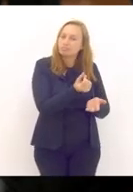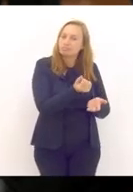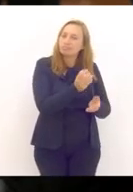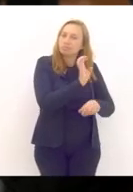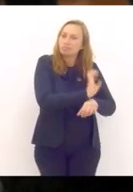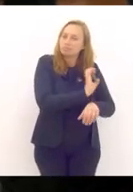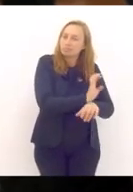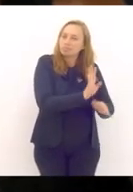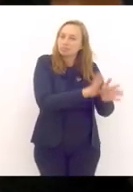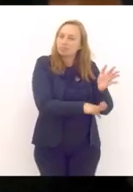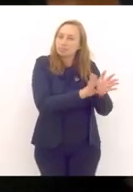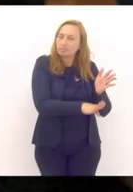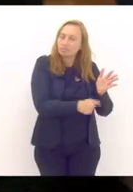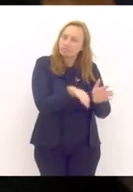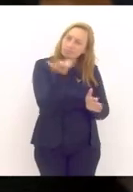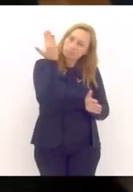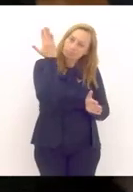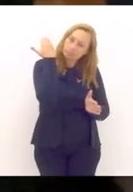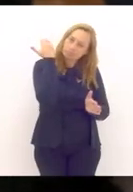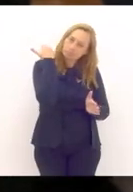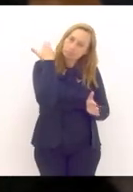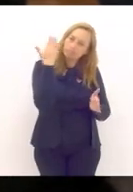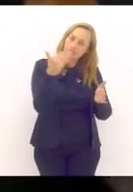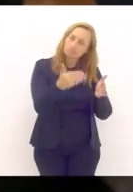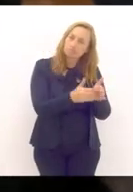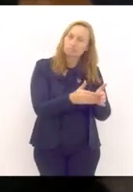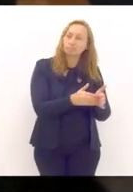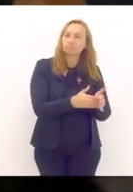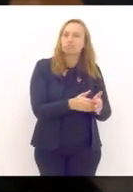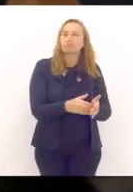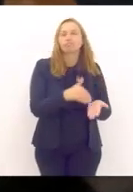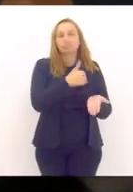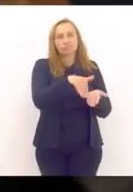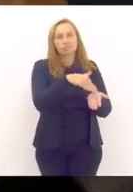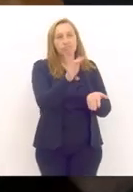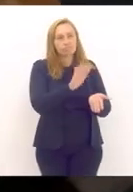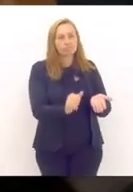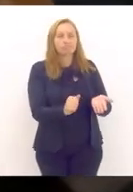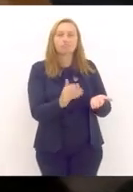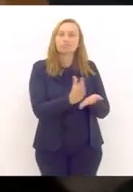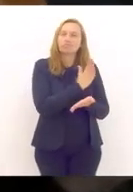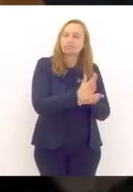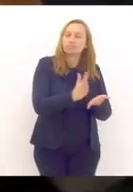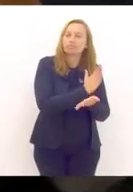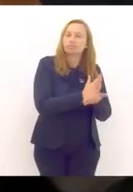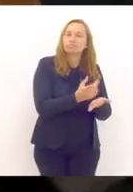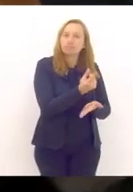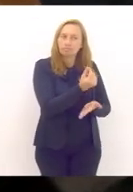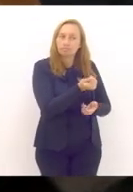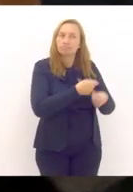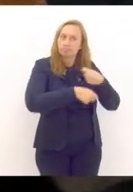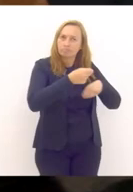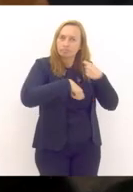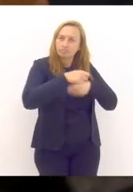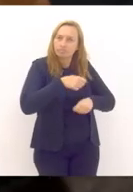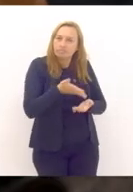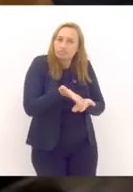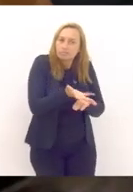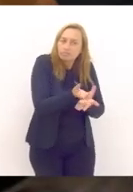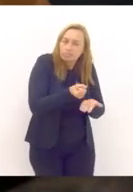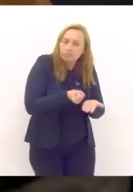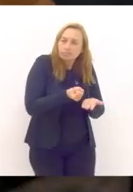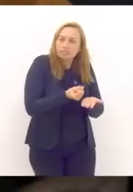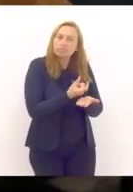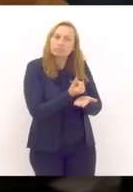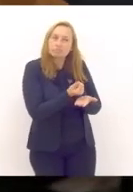aqui da Fazenda, ele tem algumas contas que ele administra, né, e que entra a receita, onde ele serve esse recurso para que ele possa